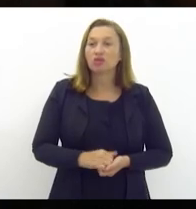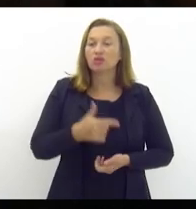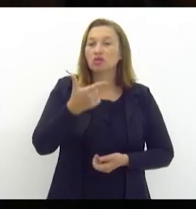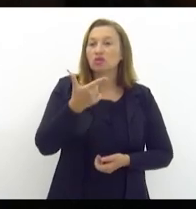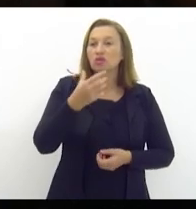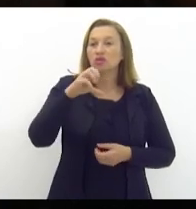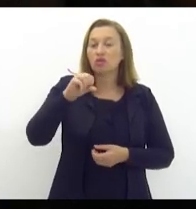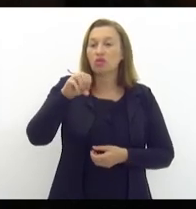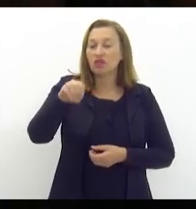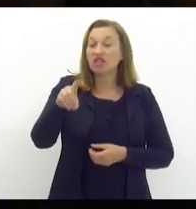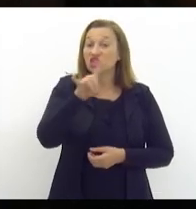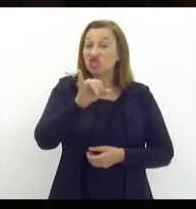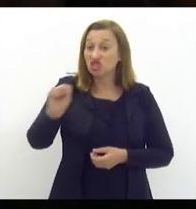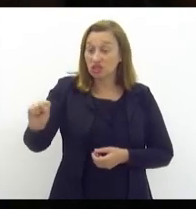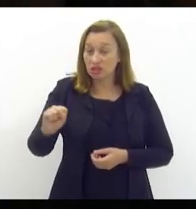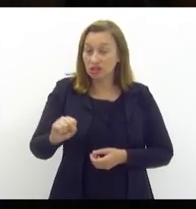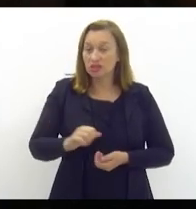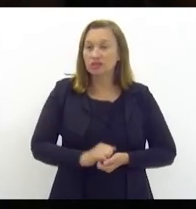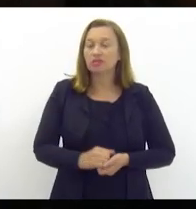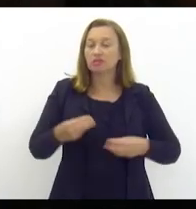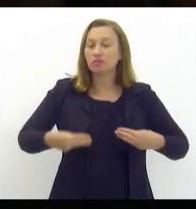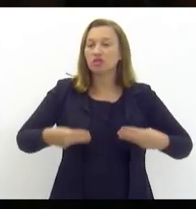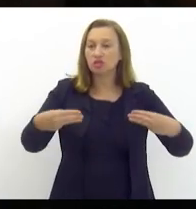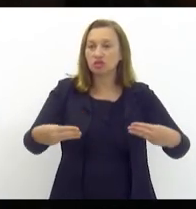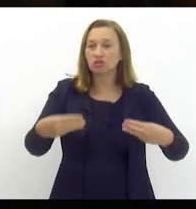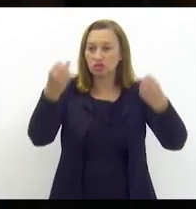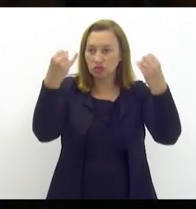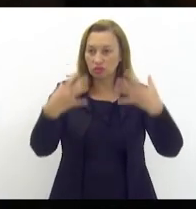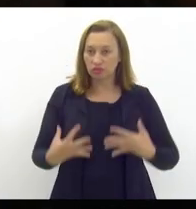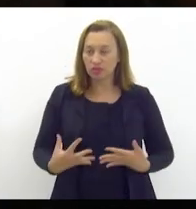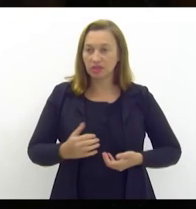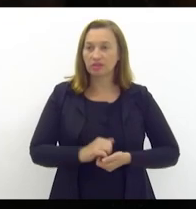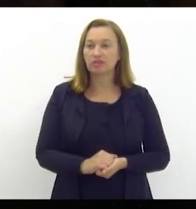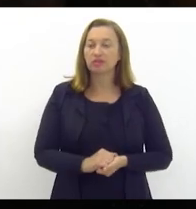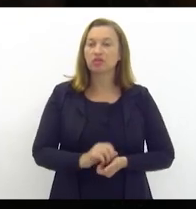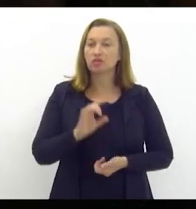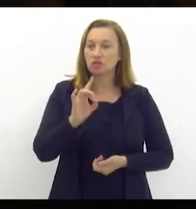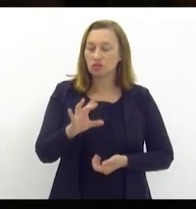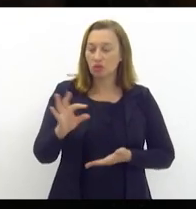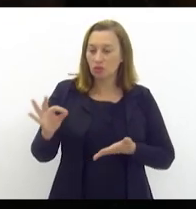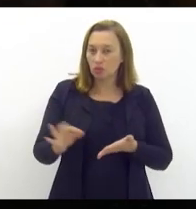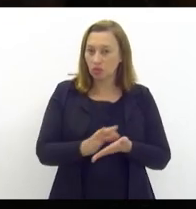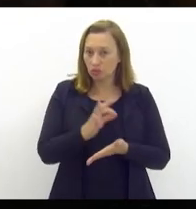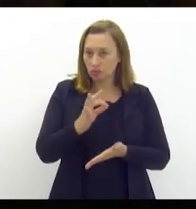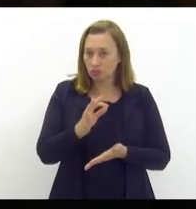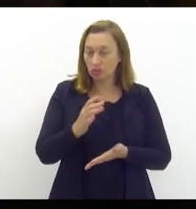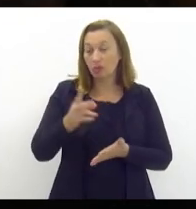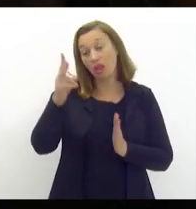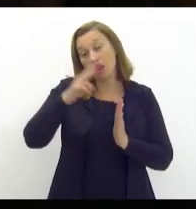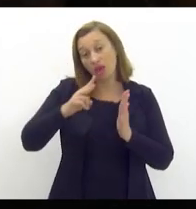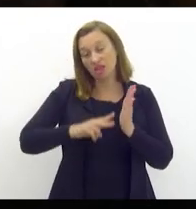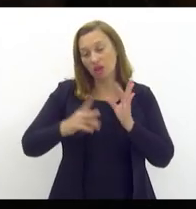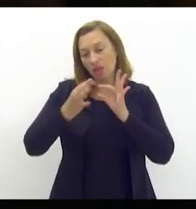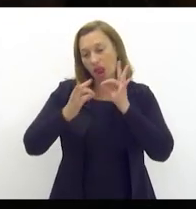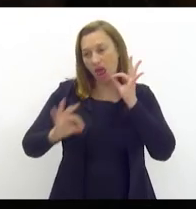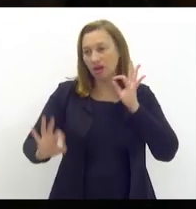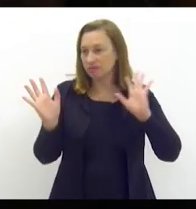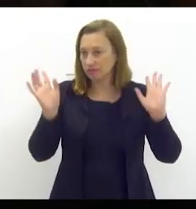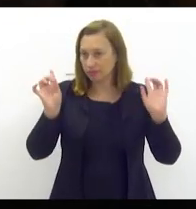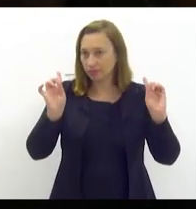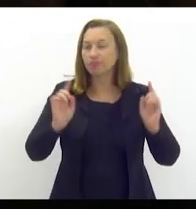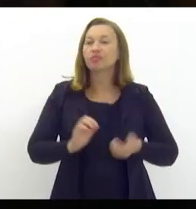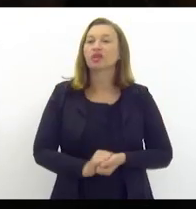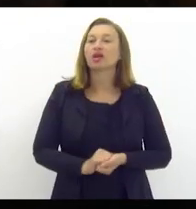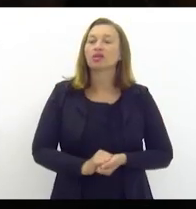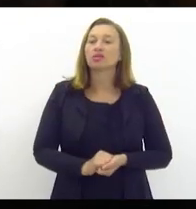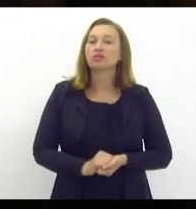90 dias. Diz o ministro, só vou à síntese, para não fazer uma leitura muito grande: por